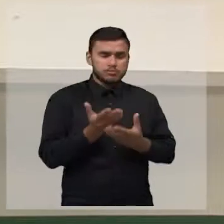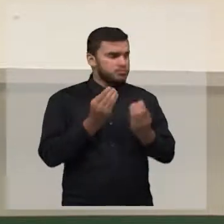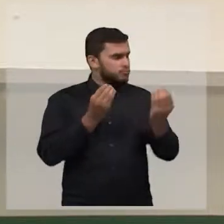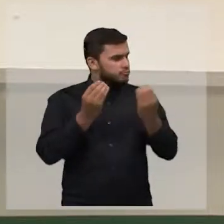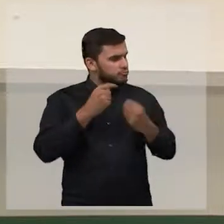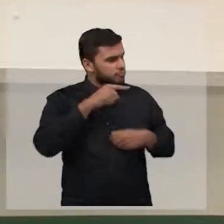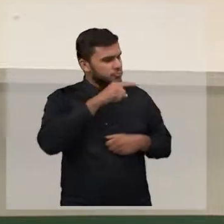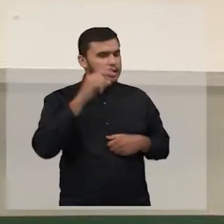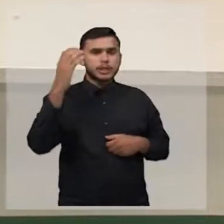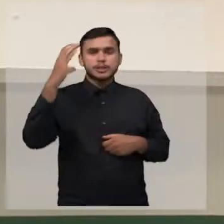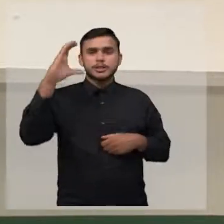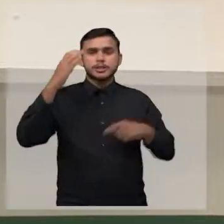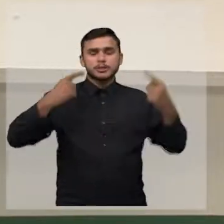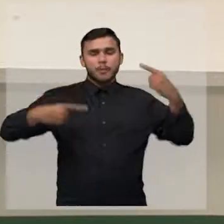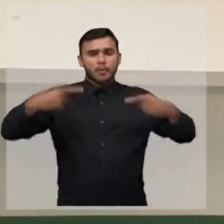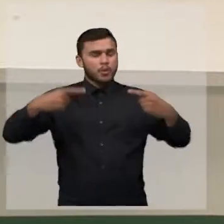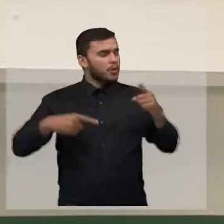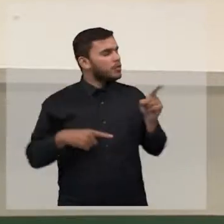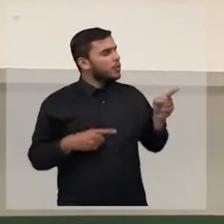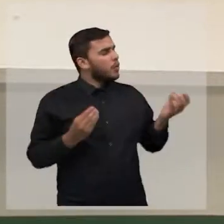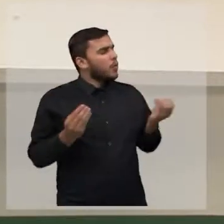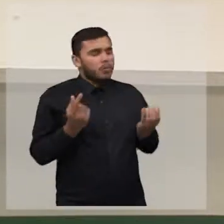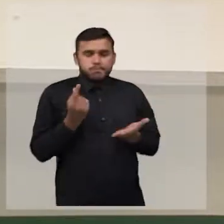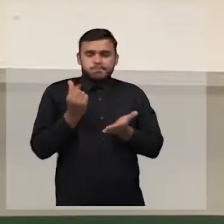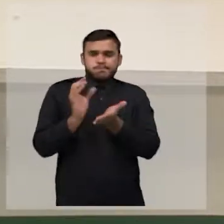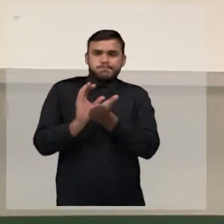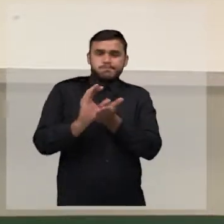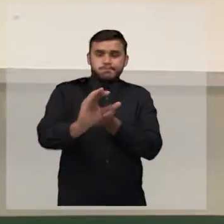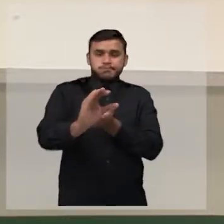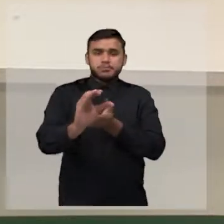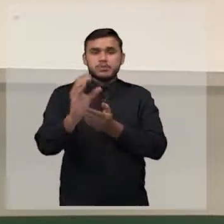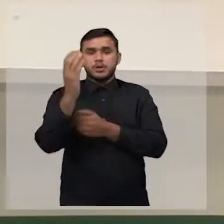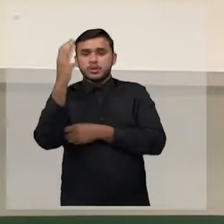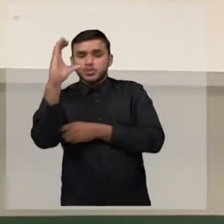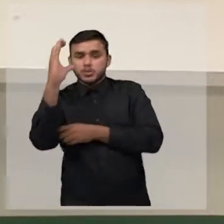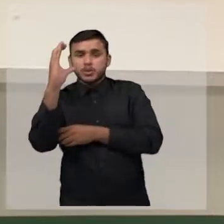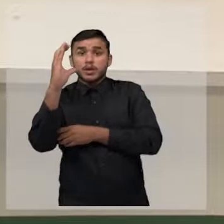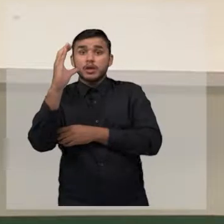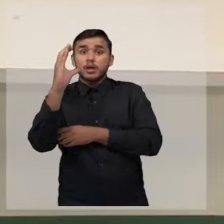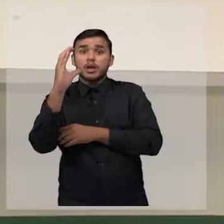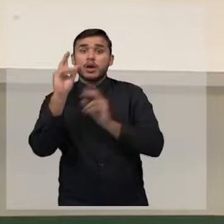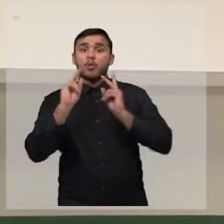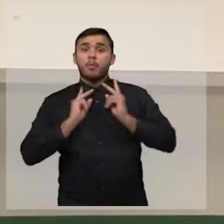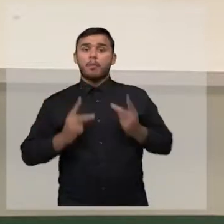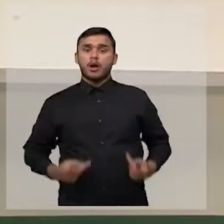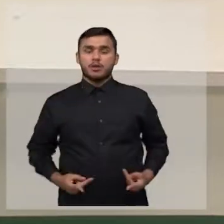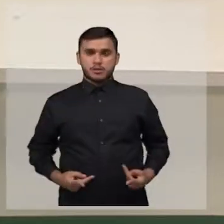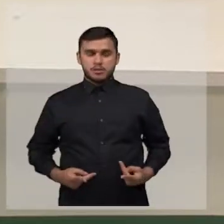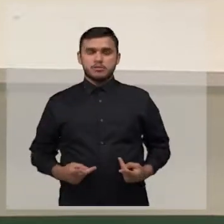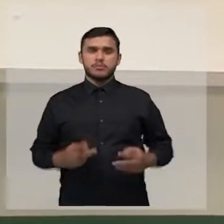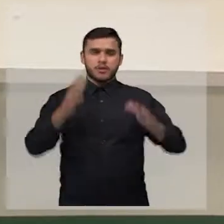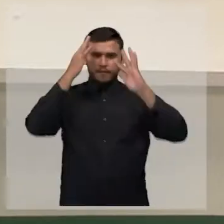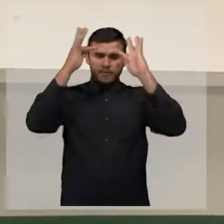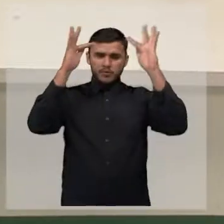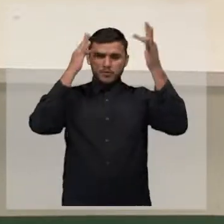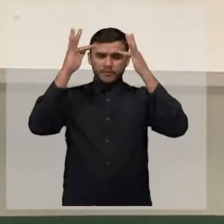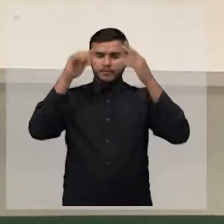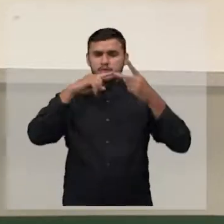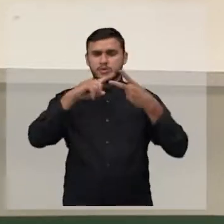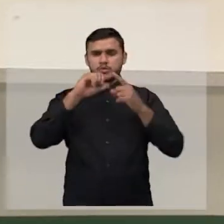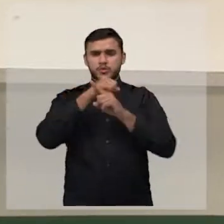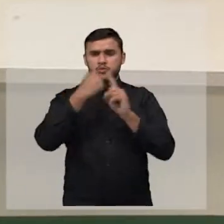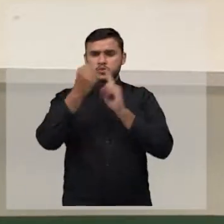aí a redução de recursos para os cursos de ciências humanas, sociologia, filosofia,